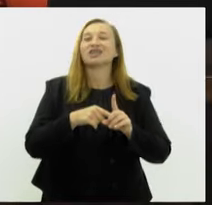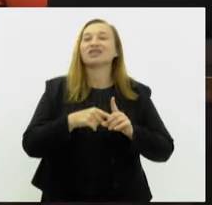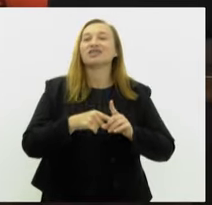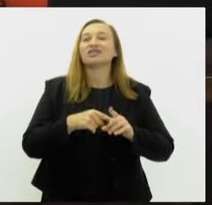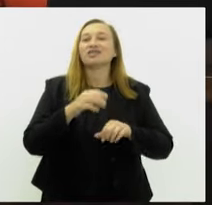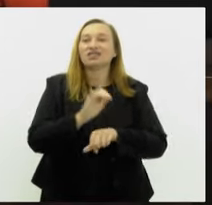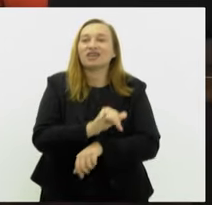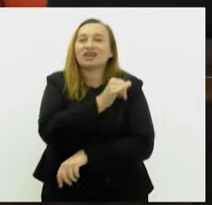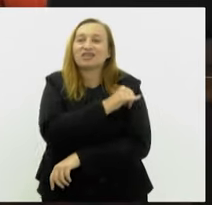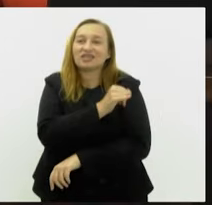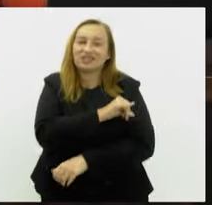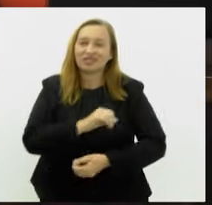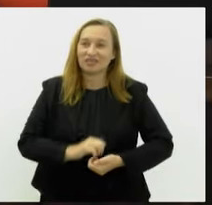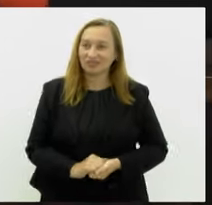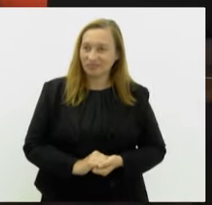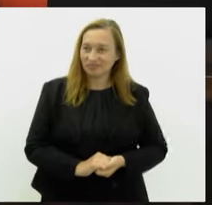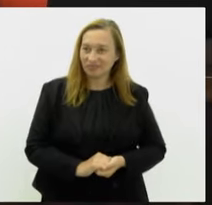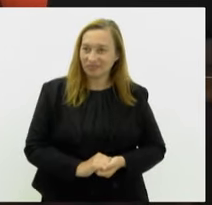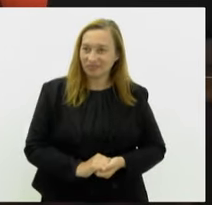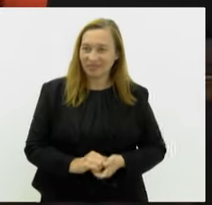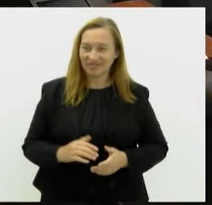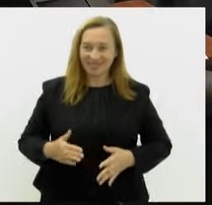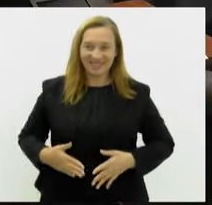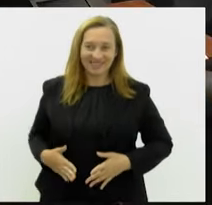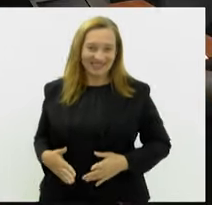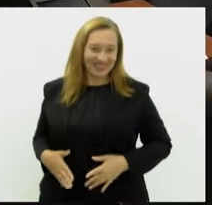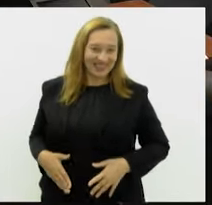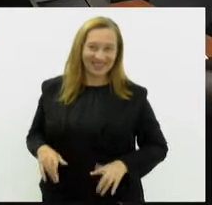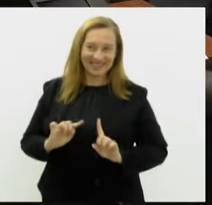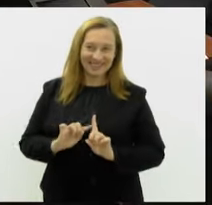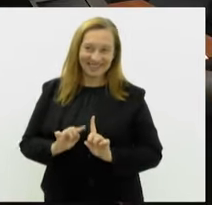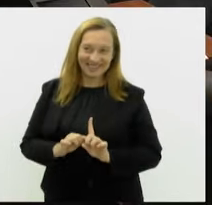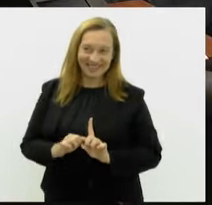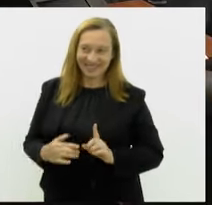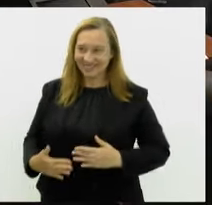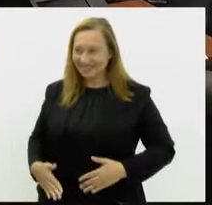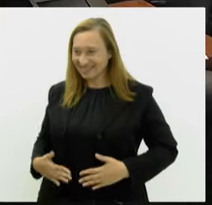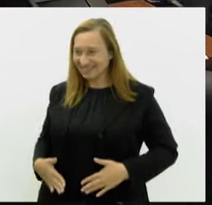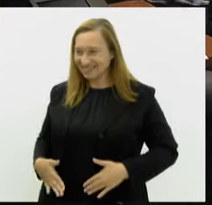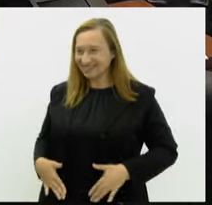Legislativa do Estado do Rio de Janeiro. Parabéns. Minha barriguinha, gente, só um pouquinho. Aê!